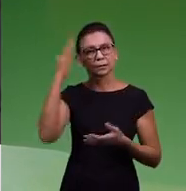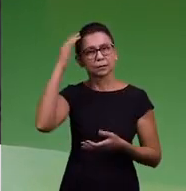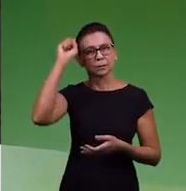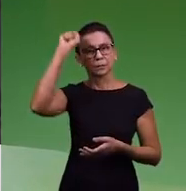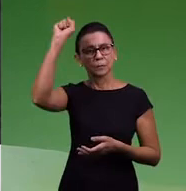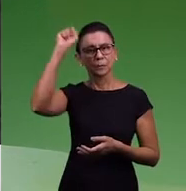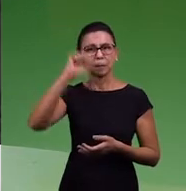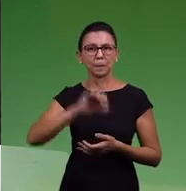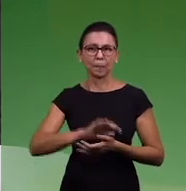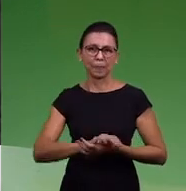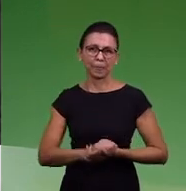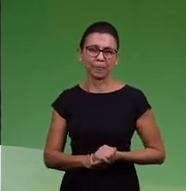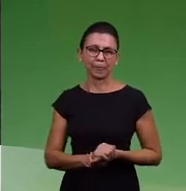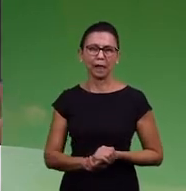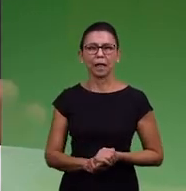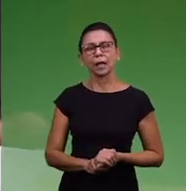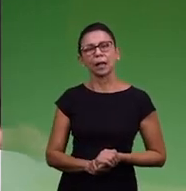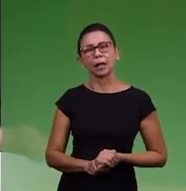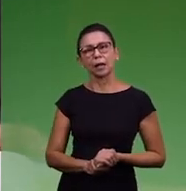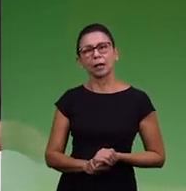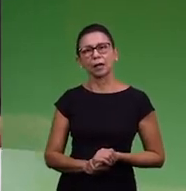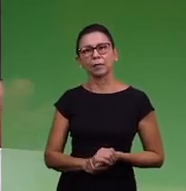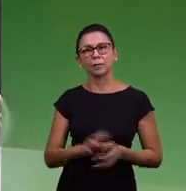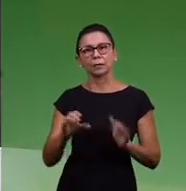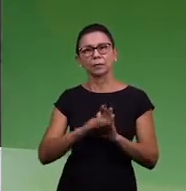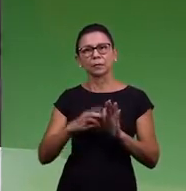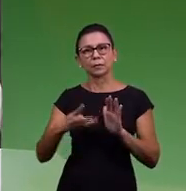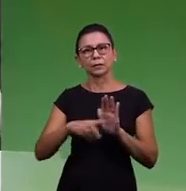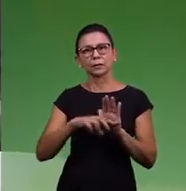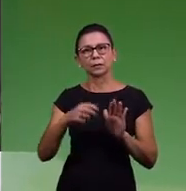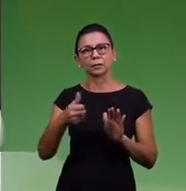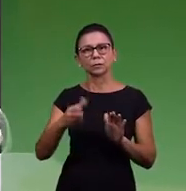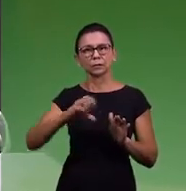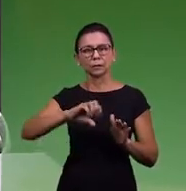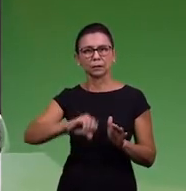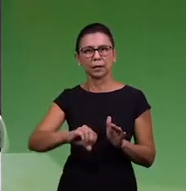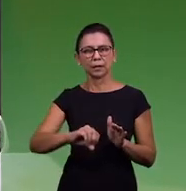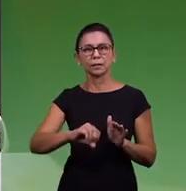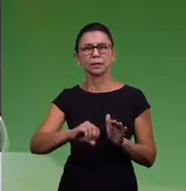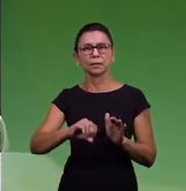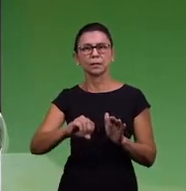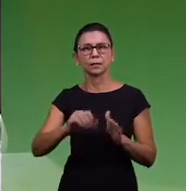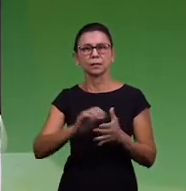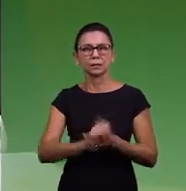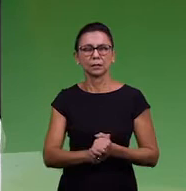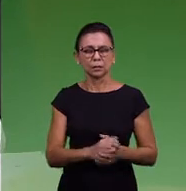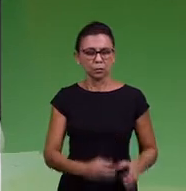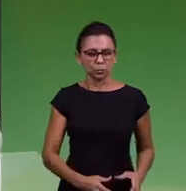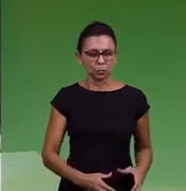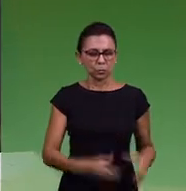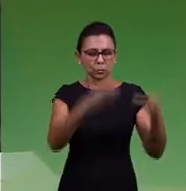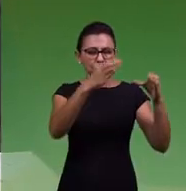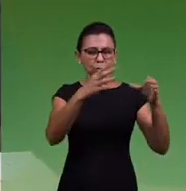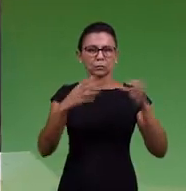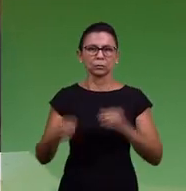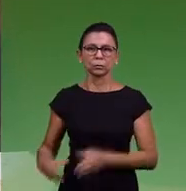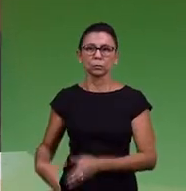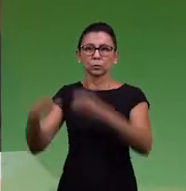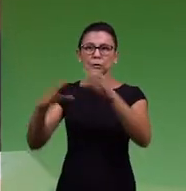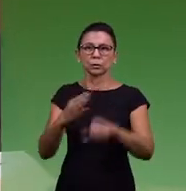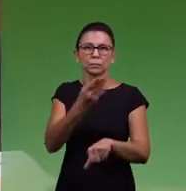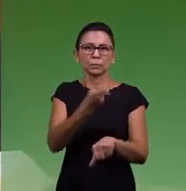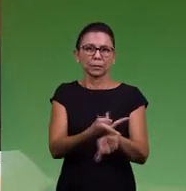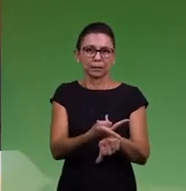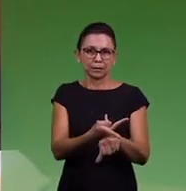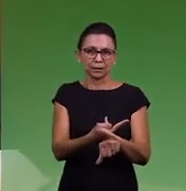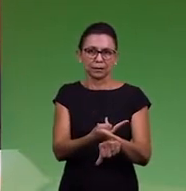aqui está na palavra prata. Você pega o capítulo 3, no versículo 10, né? Quando usa a expressão colunas de prata. Prata fala